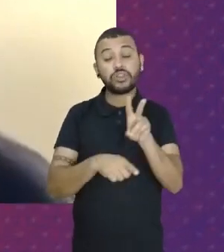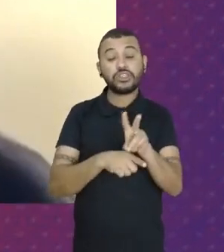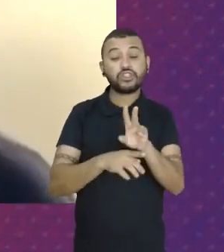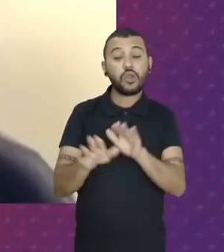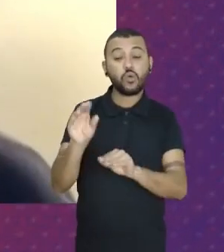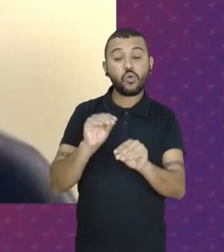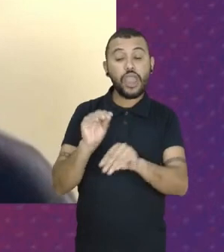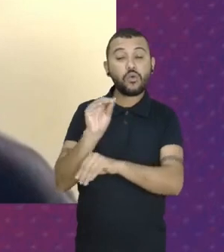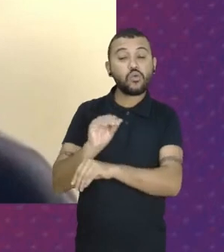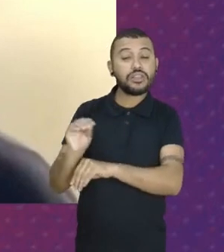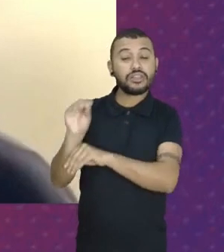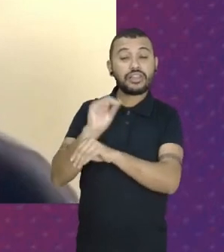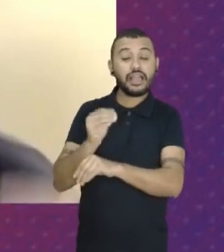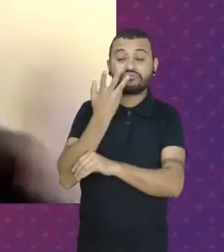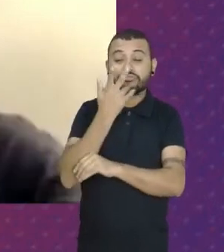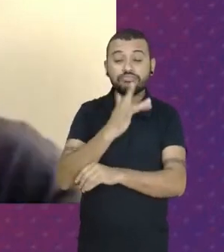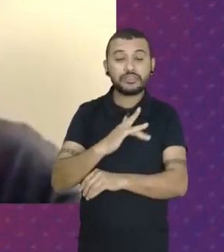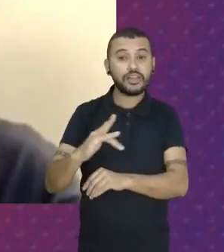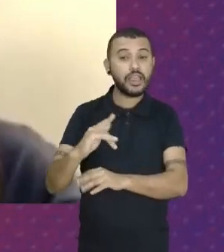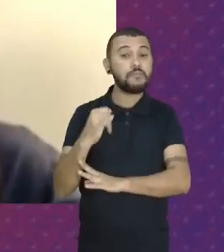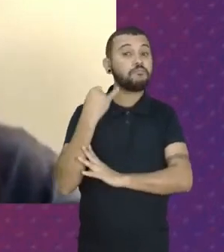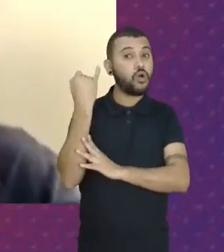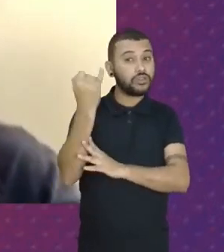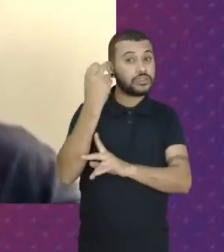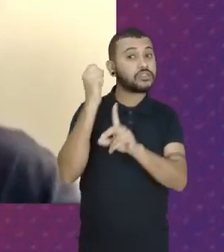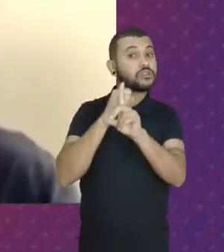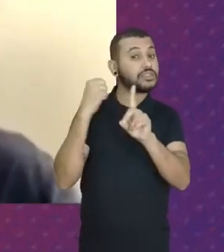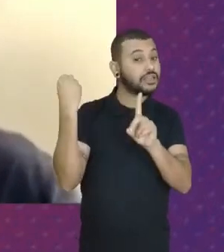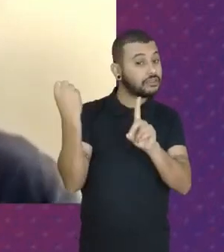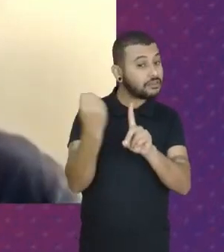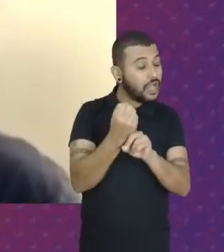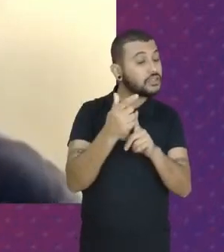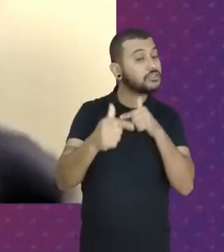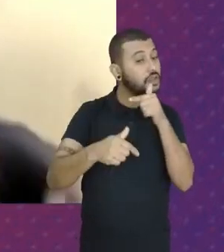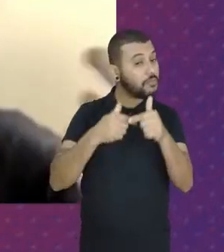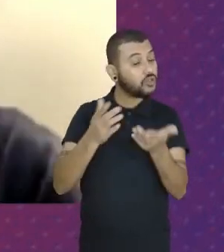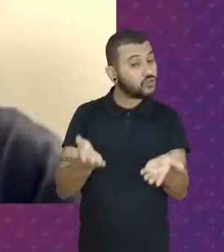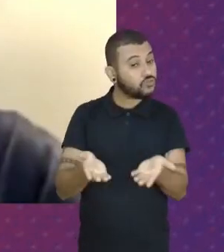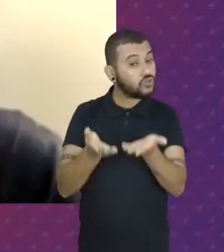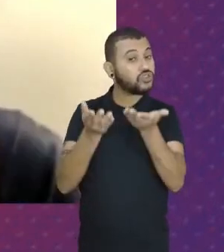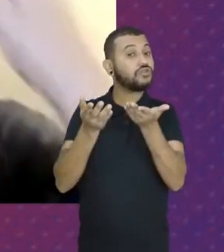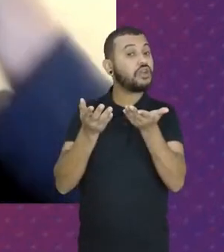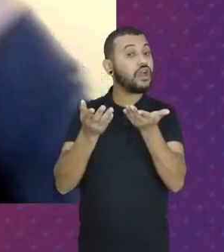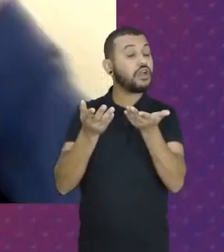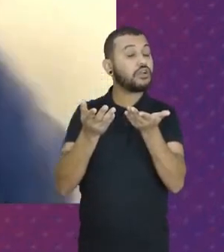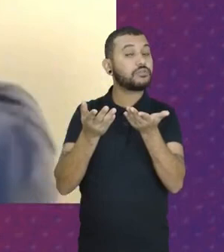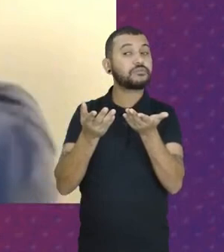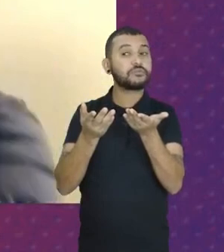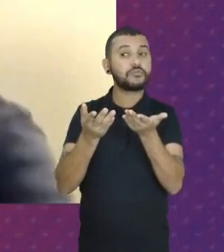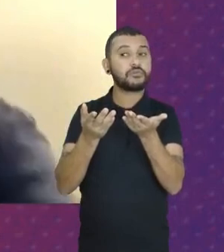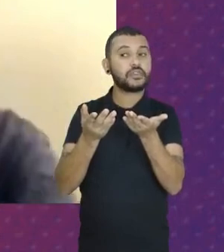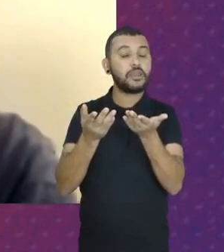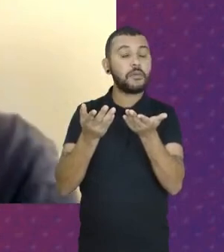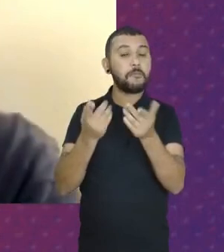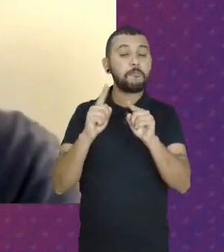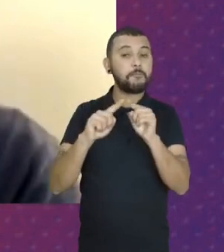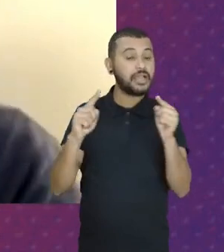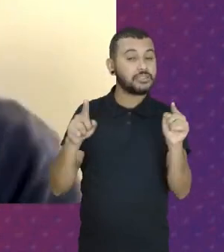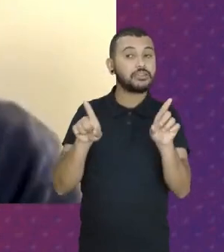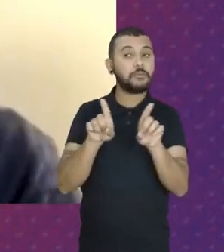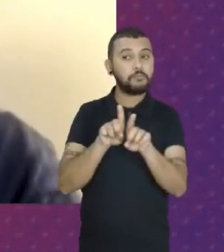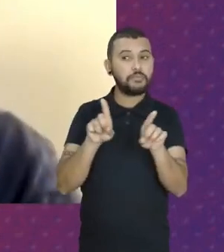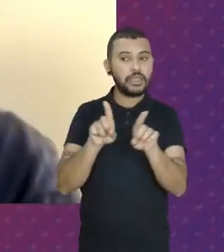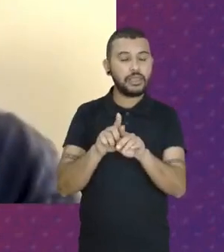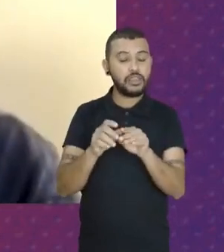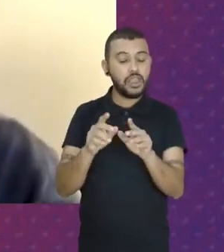das crianças é fundamental para a sociedade e para a reprodução mesmo